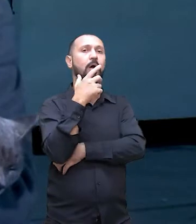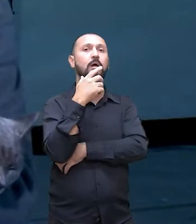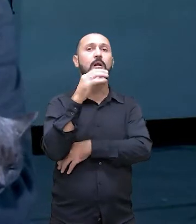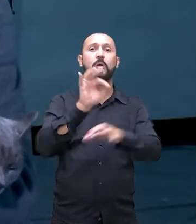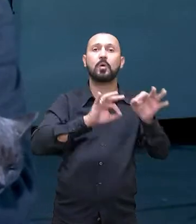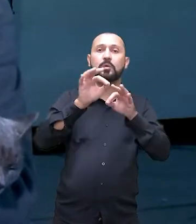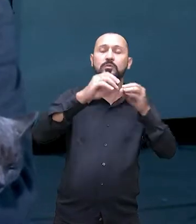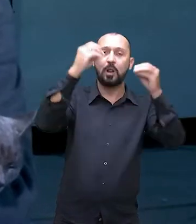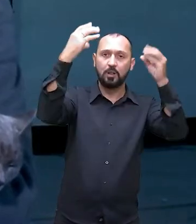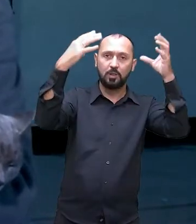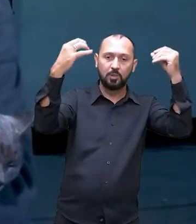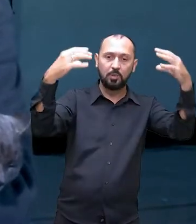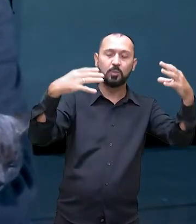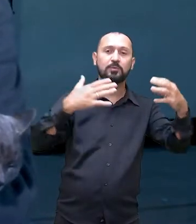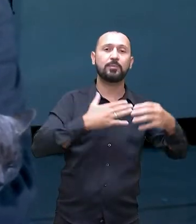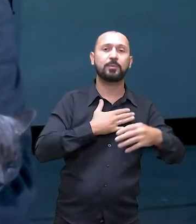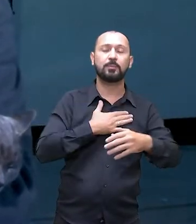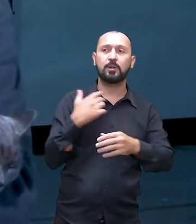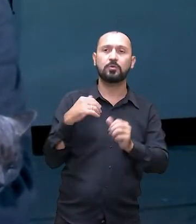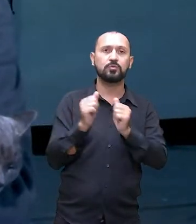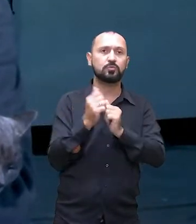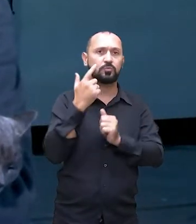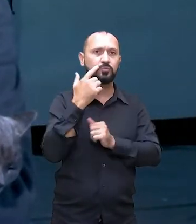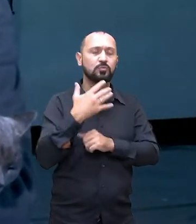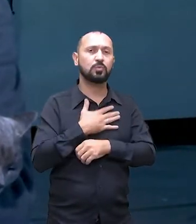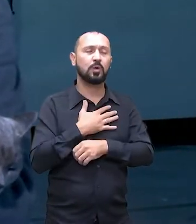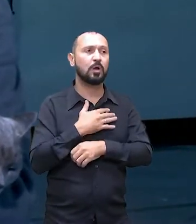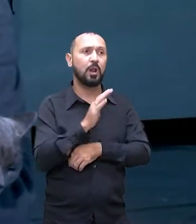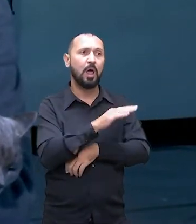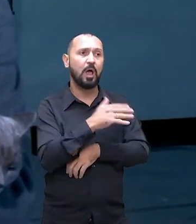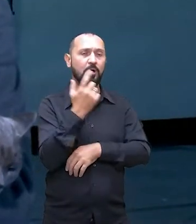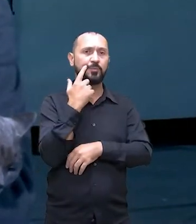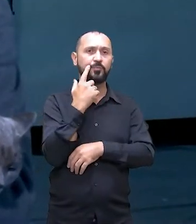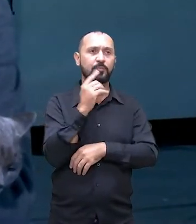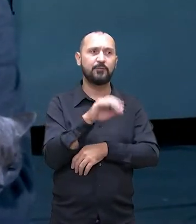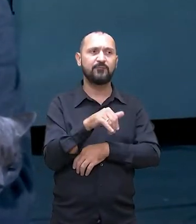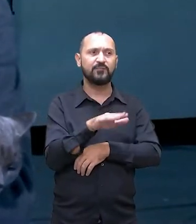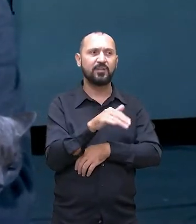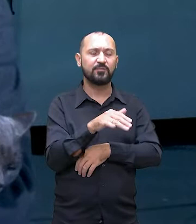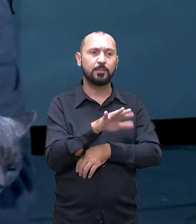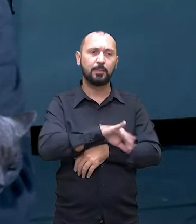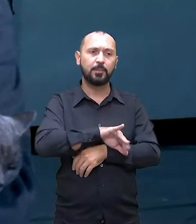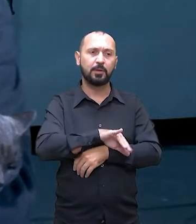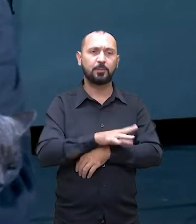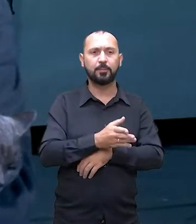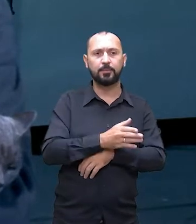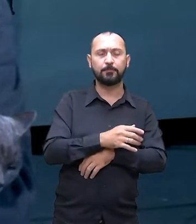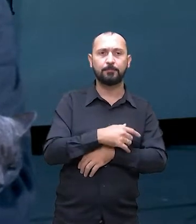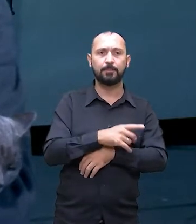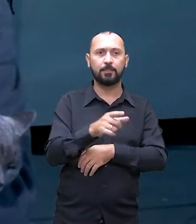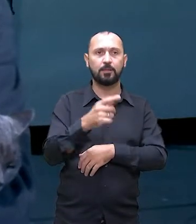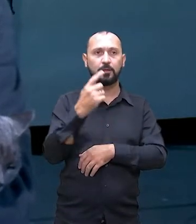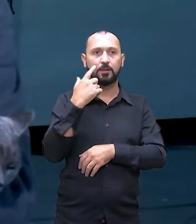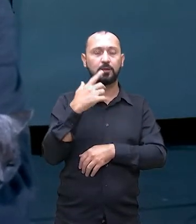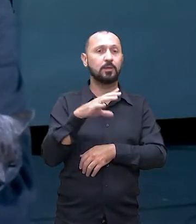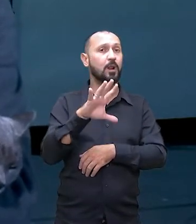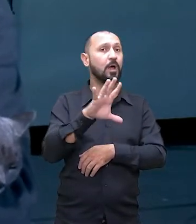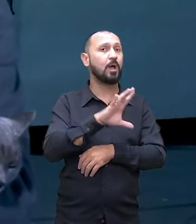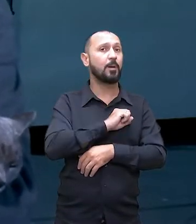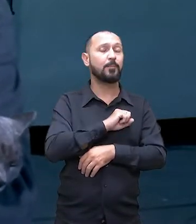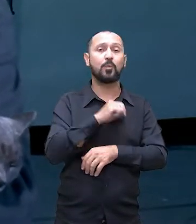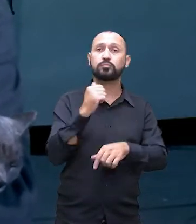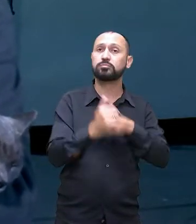do Camille para mim. E ela do meu lado, ela falava, deixa assim, não, um pouquinho mais para cá, entra o azul, e ela ficou apaixonada